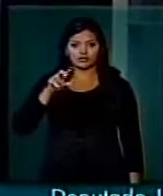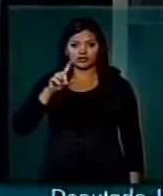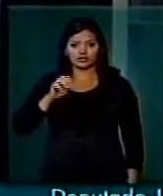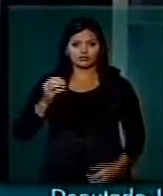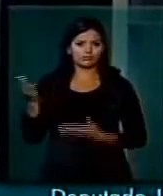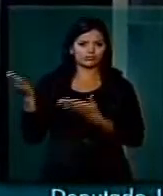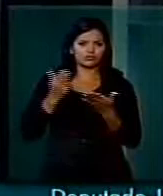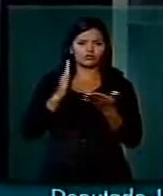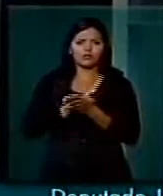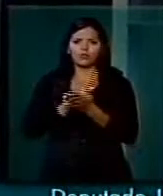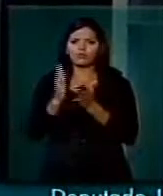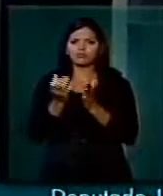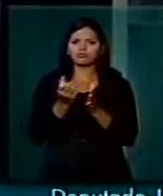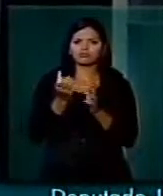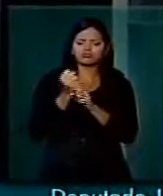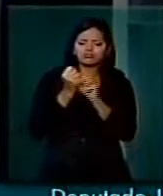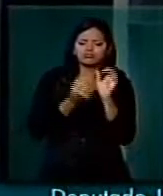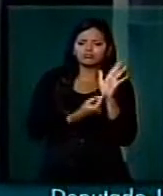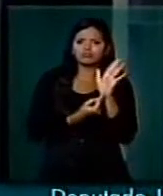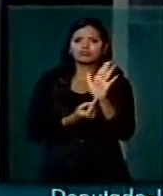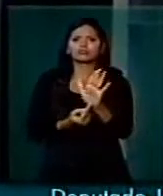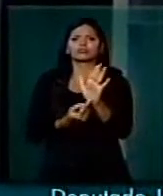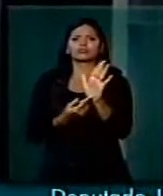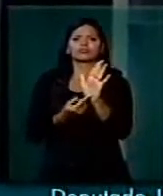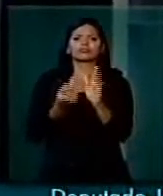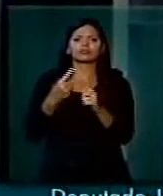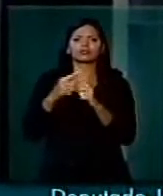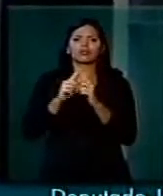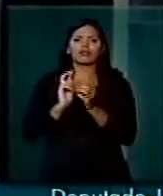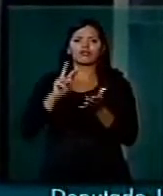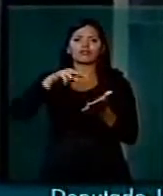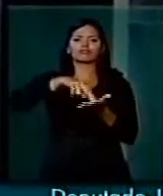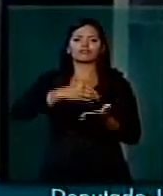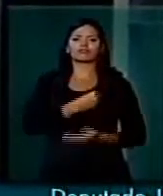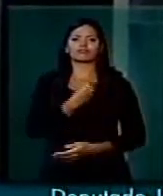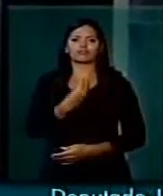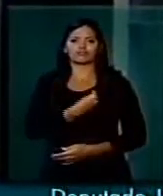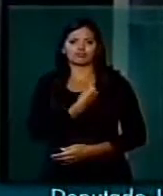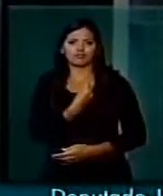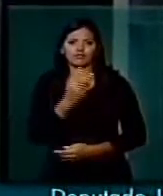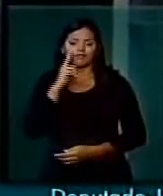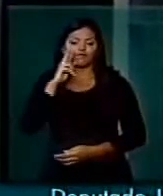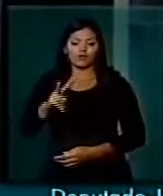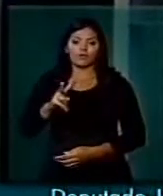são conhecidos, mas ele faz com propriedade em função de lá ter estado.